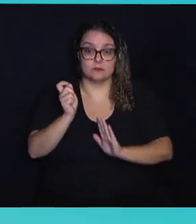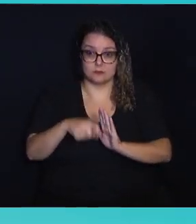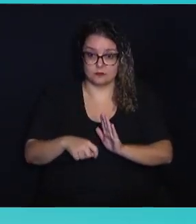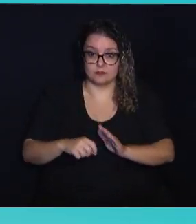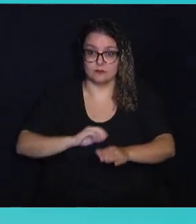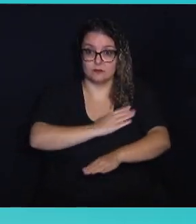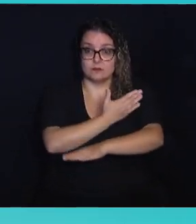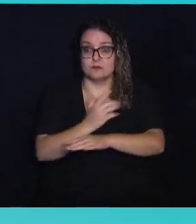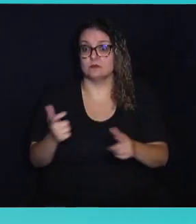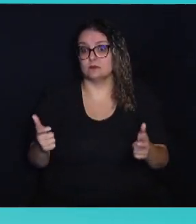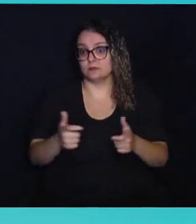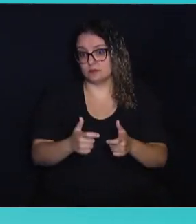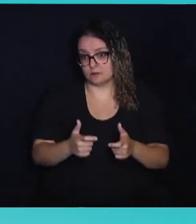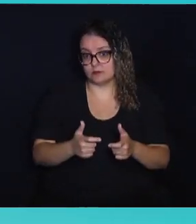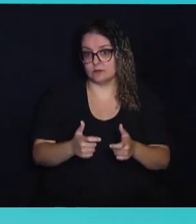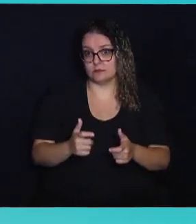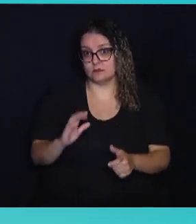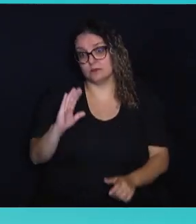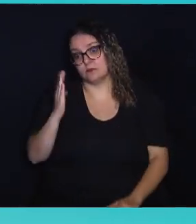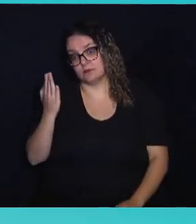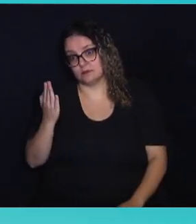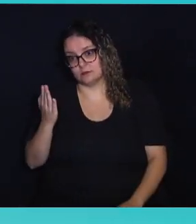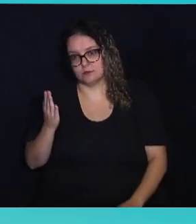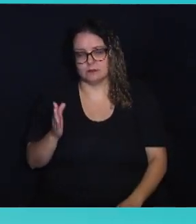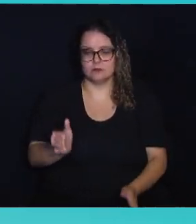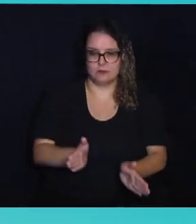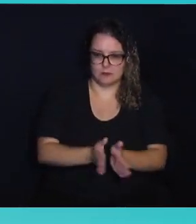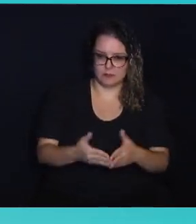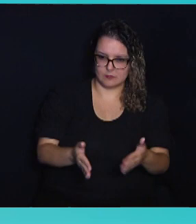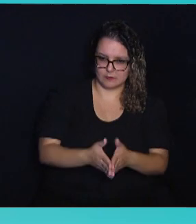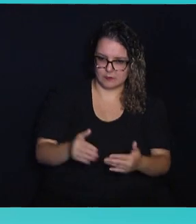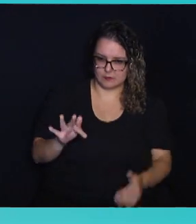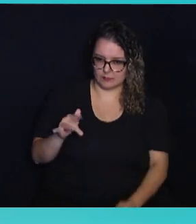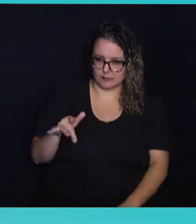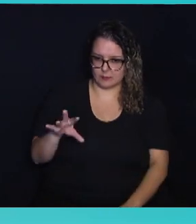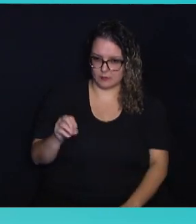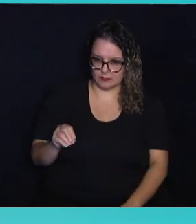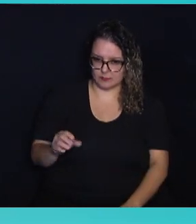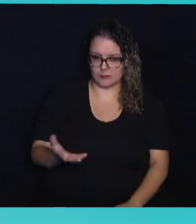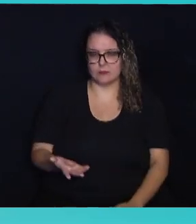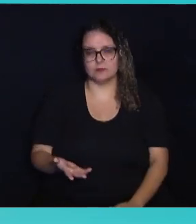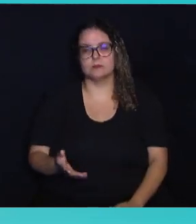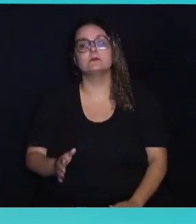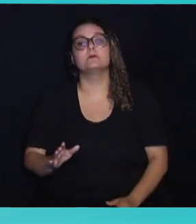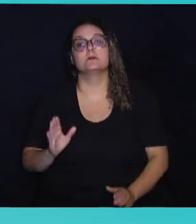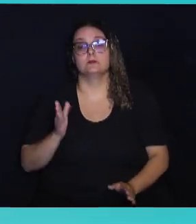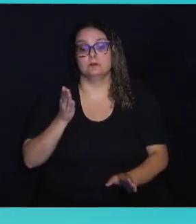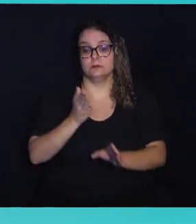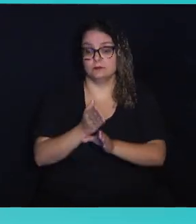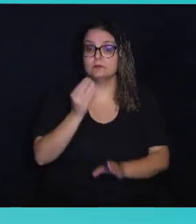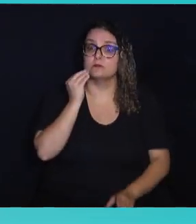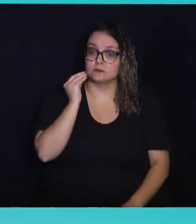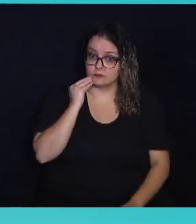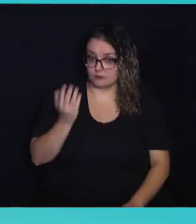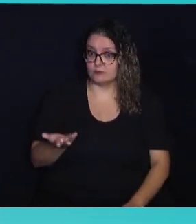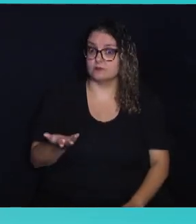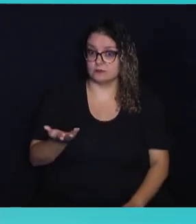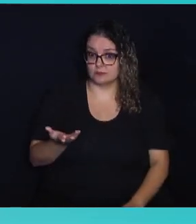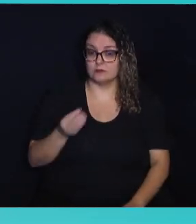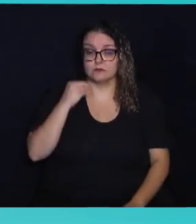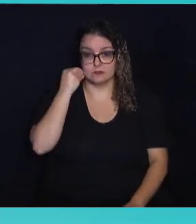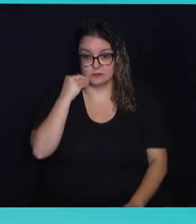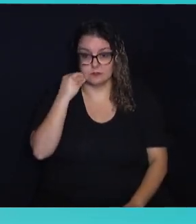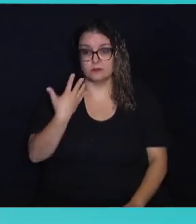teste, registrou-se um número de ataques muito menor às falsas focas com a iluminação. A equipe está conduzindo mais